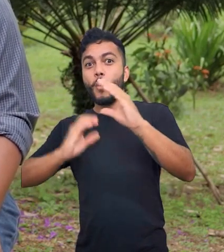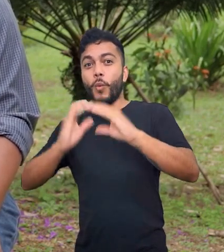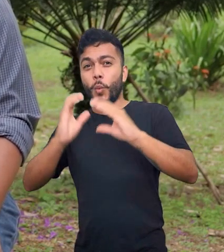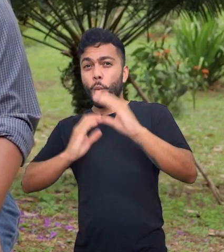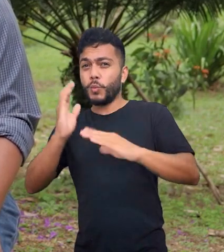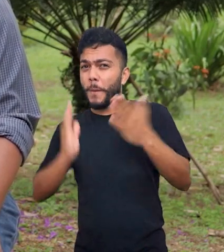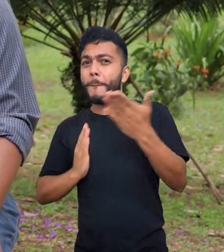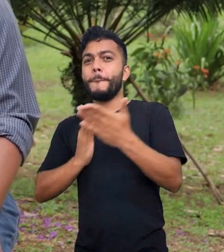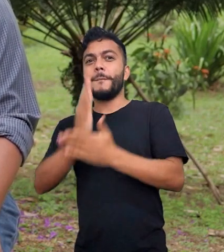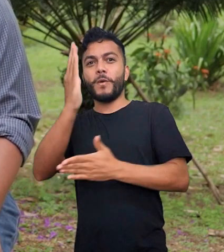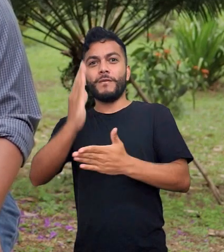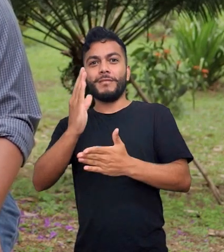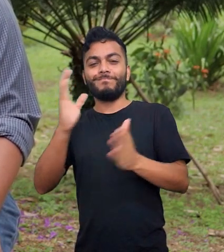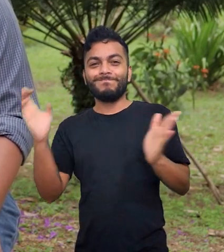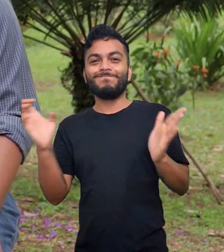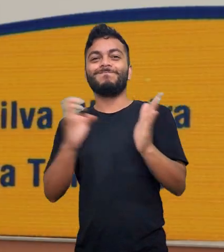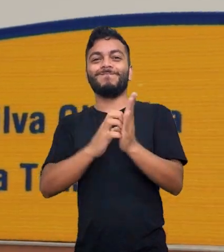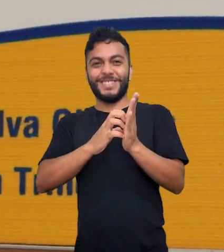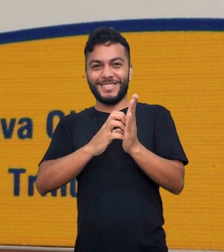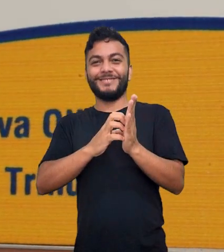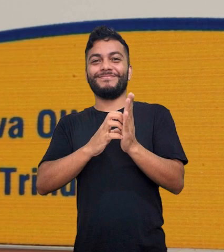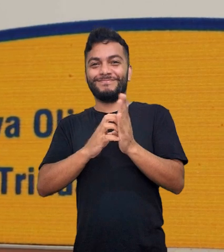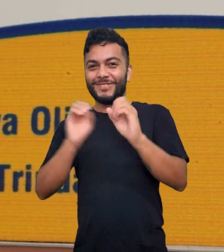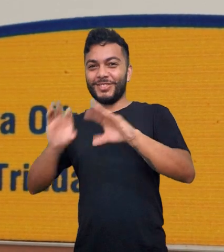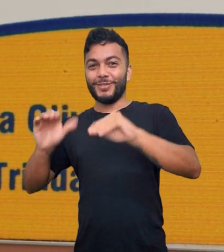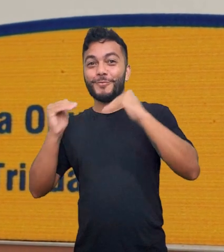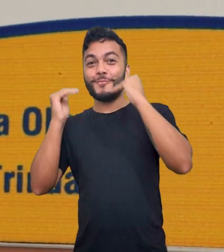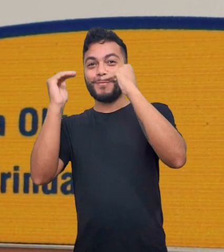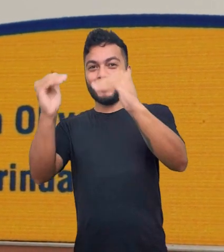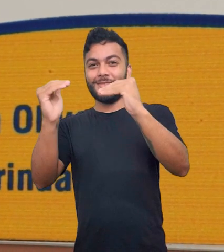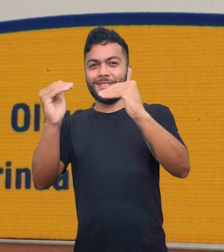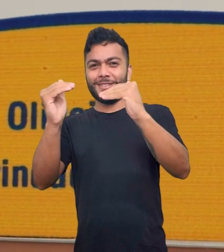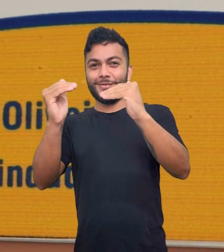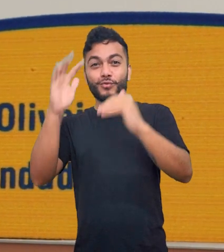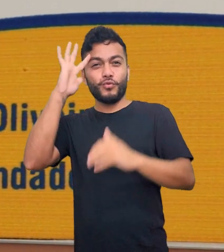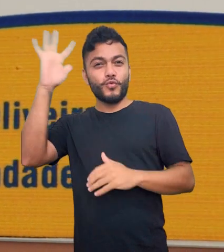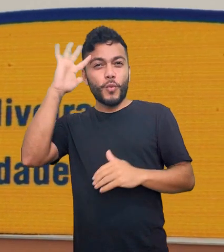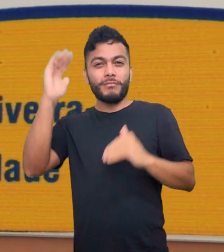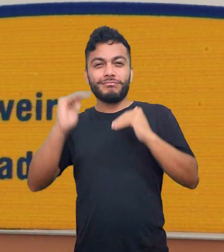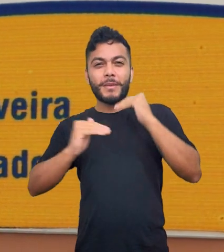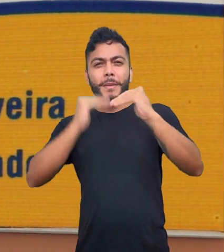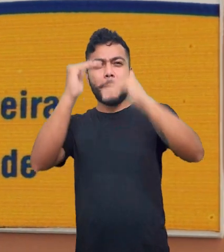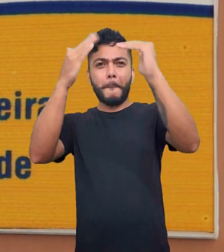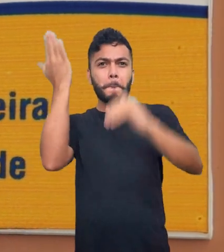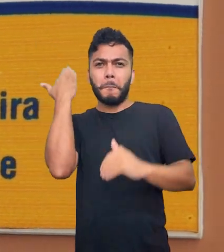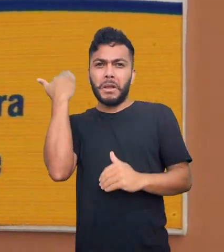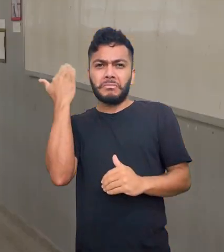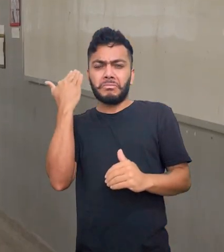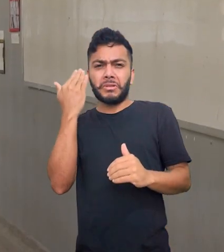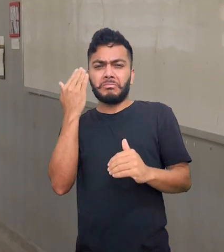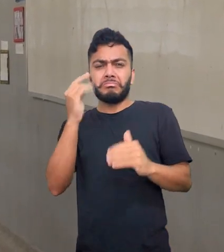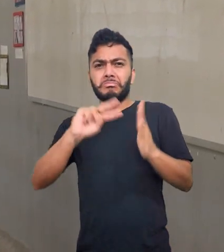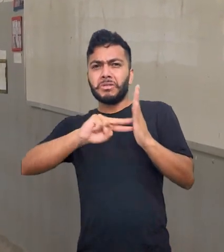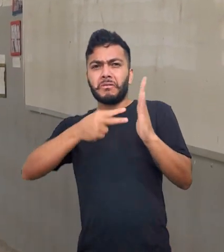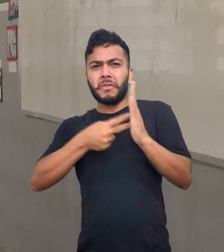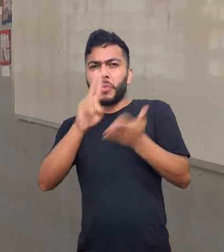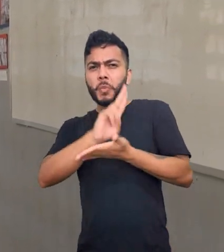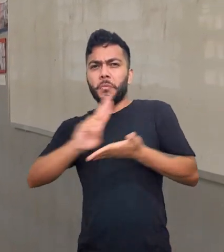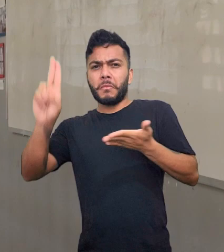noção do que era a universidade pública, de como ela é potente para transformar nossas vidas. E